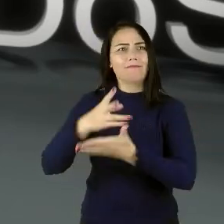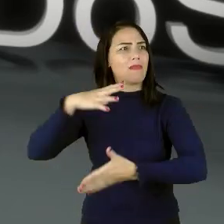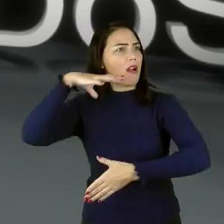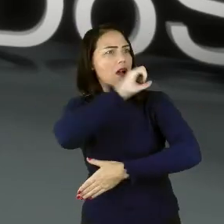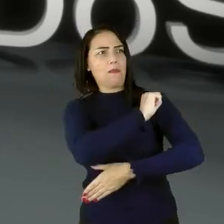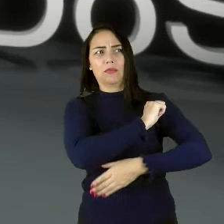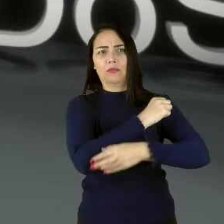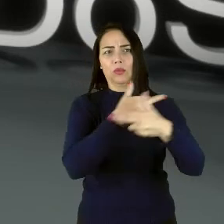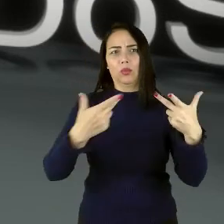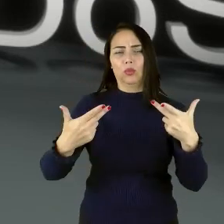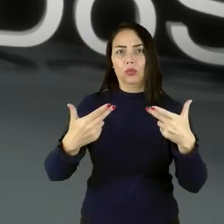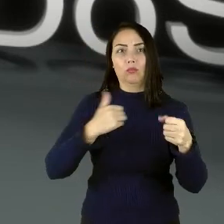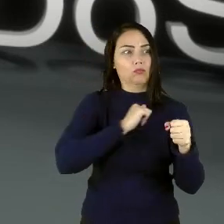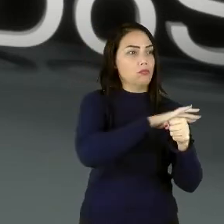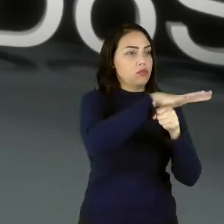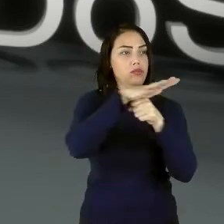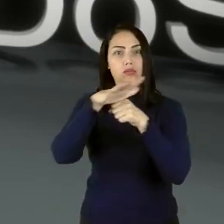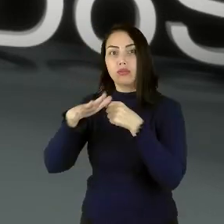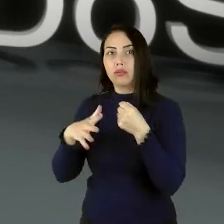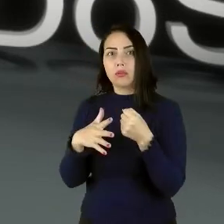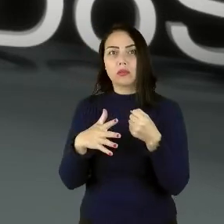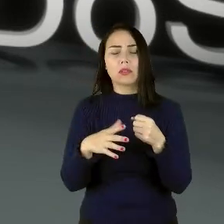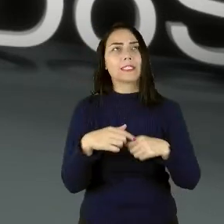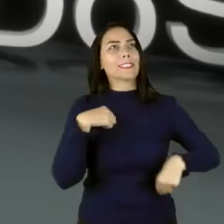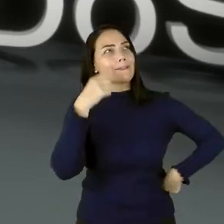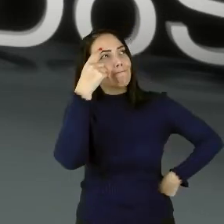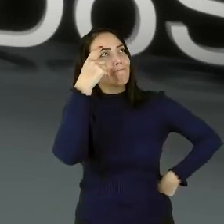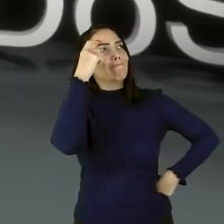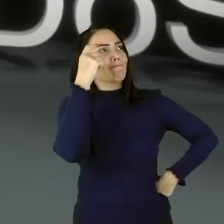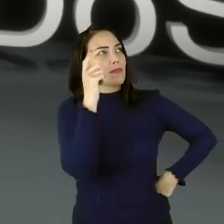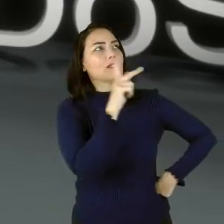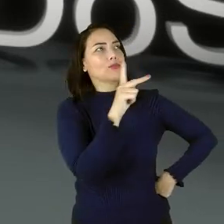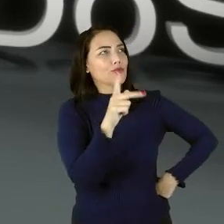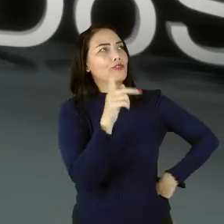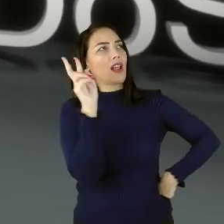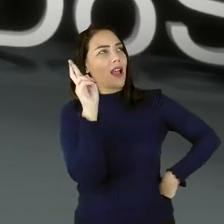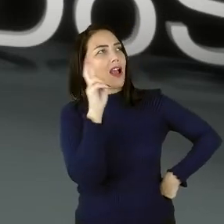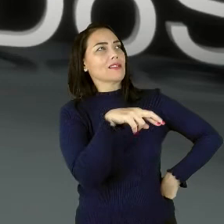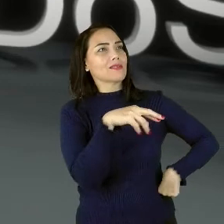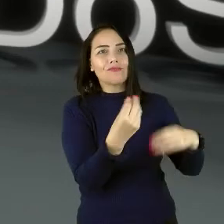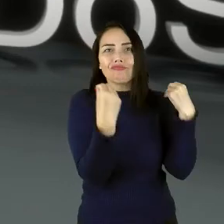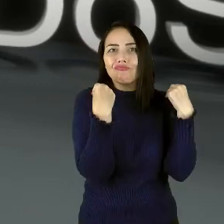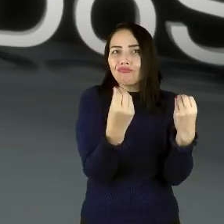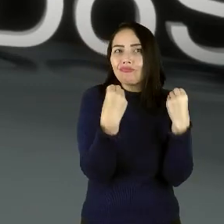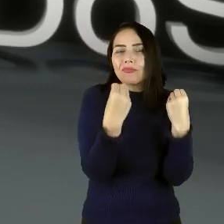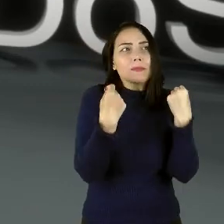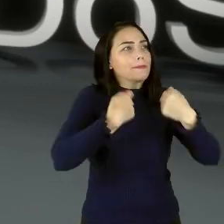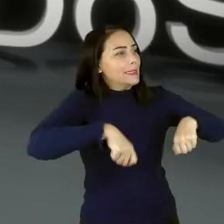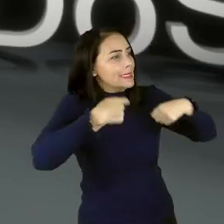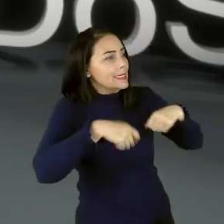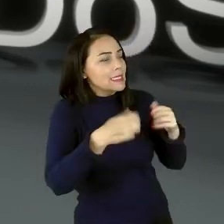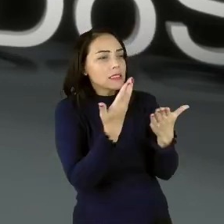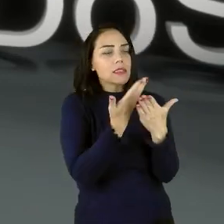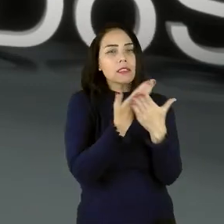ocupação rarefeita e meio a extensos vazios urbanos. A professora tinha razão. Com esse cenário era realmente